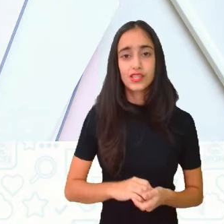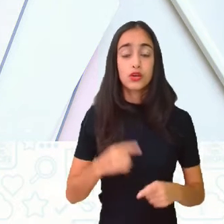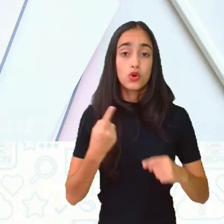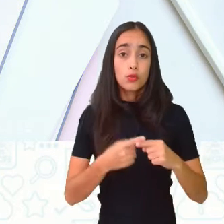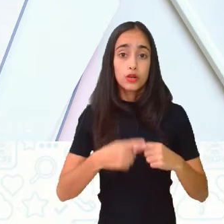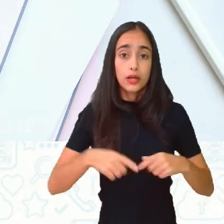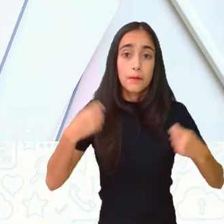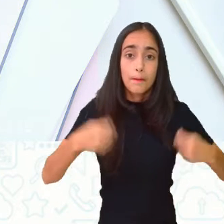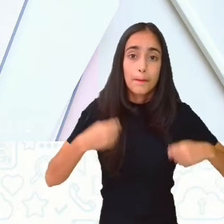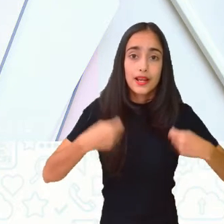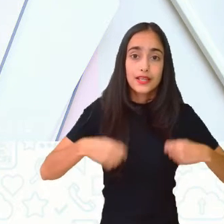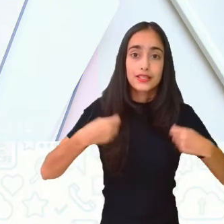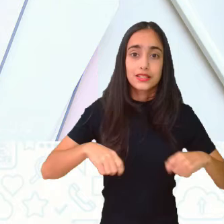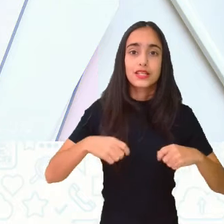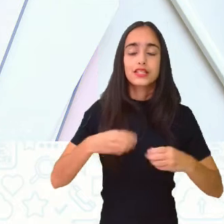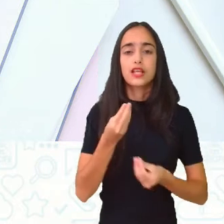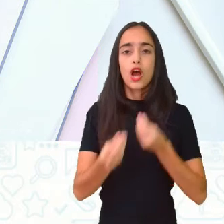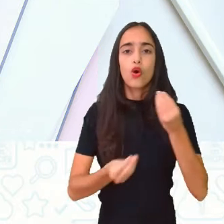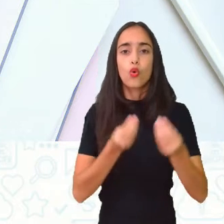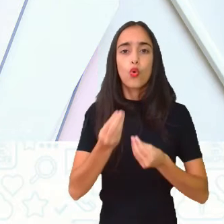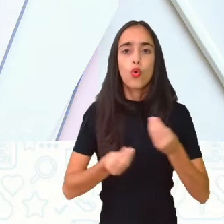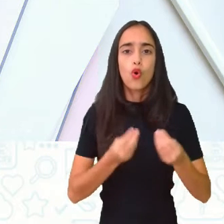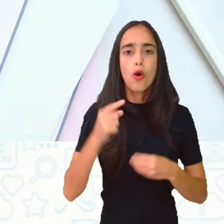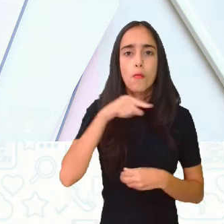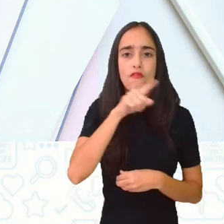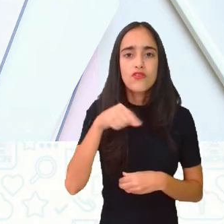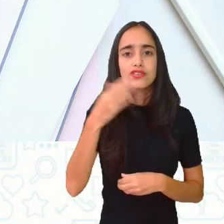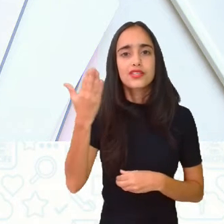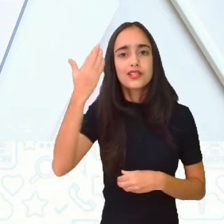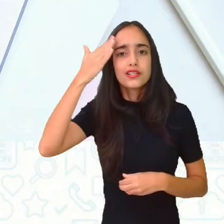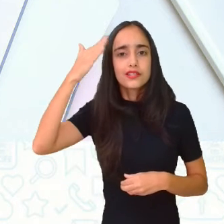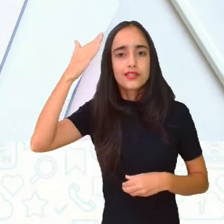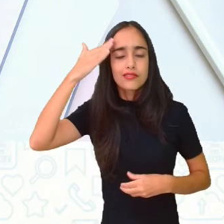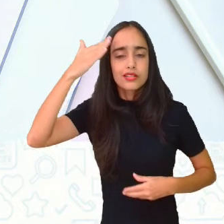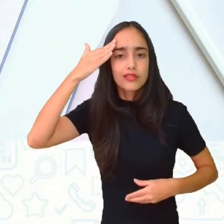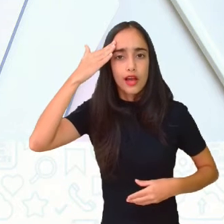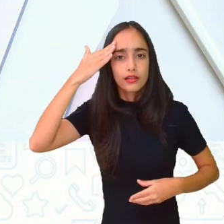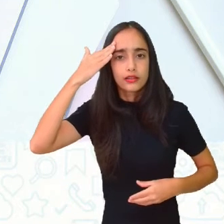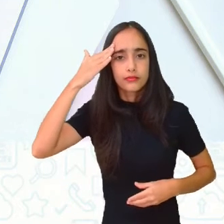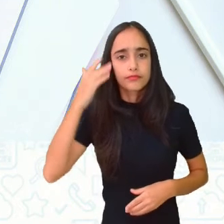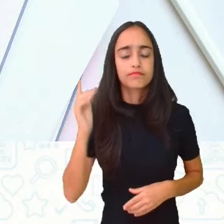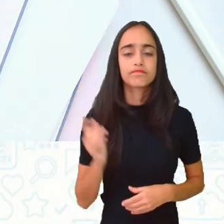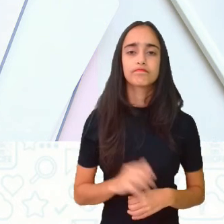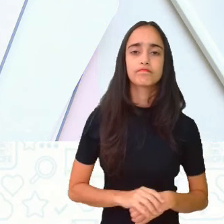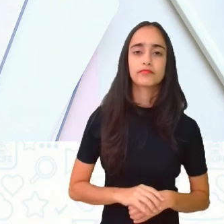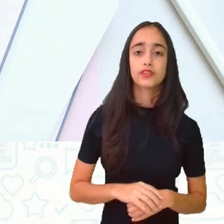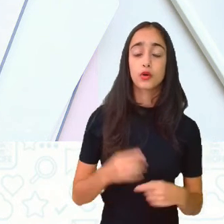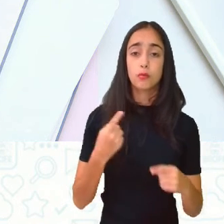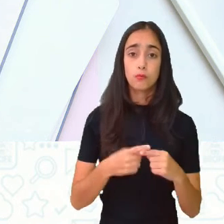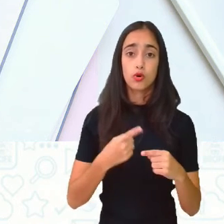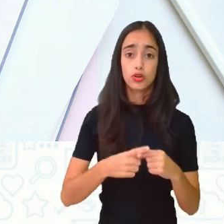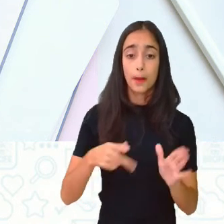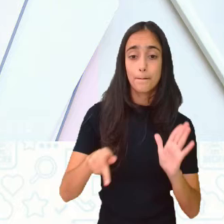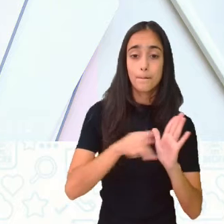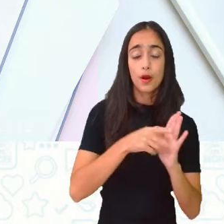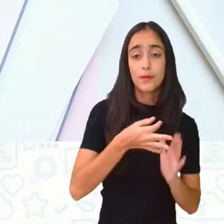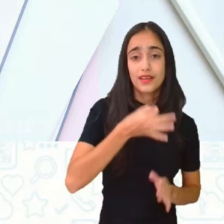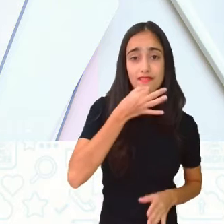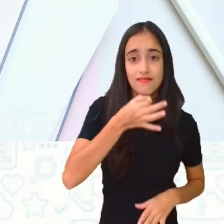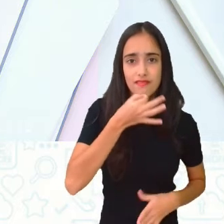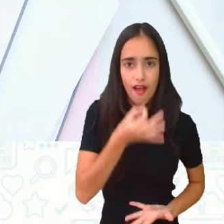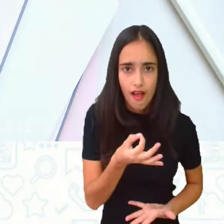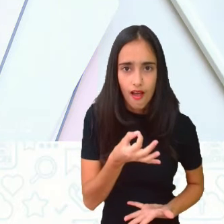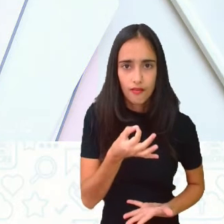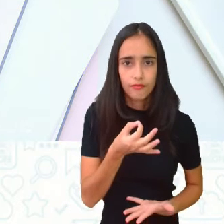precisar do seu ponto de vista, tá? É chamado de resenha ou recensão. Ele resume as informações do texto original, às quais